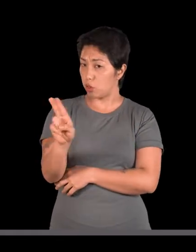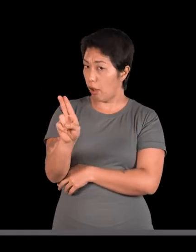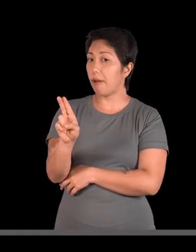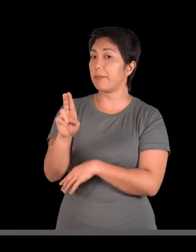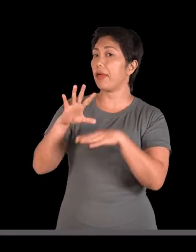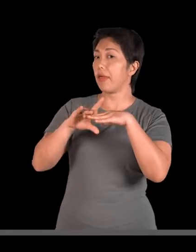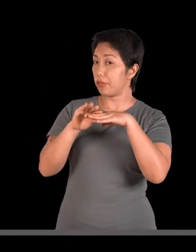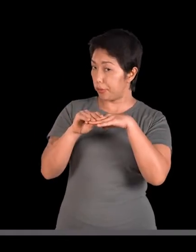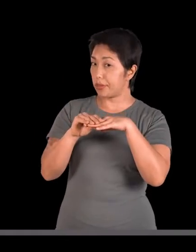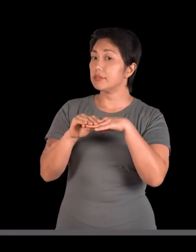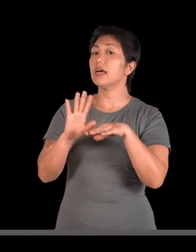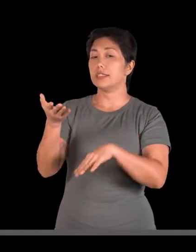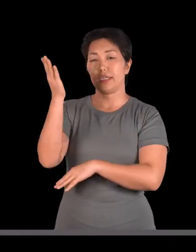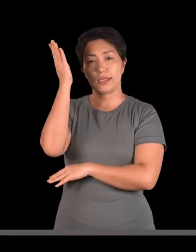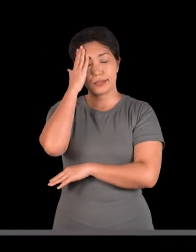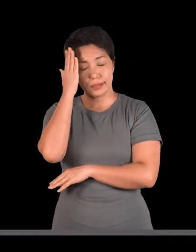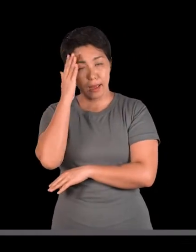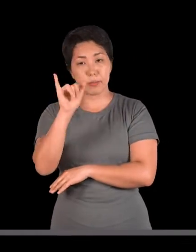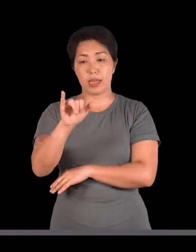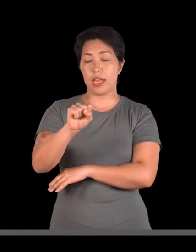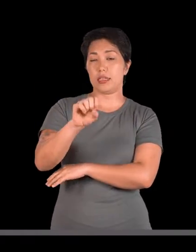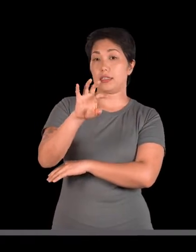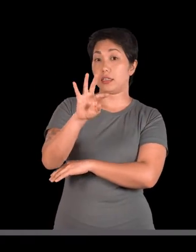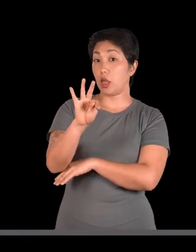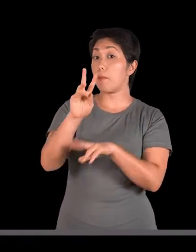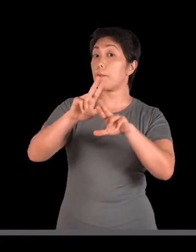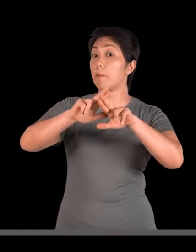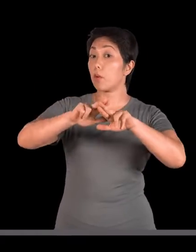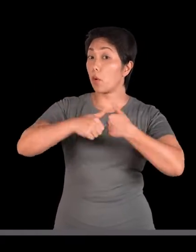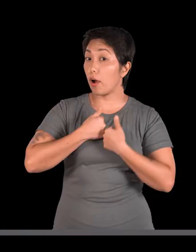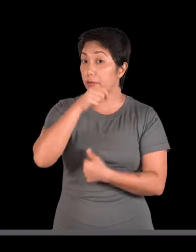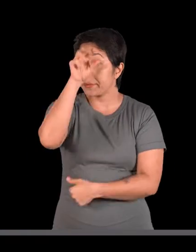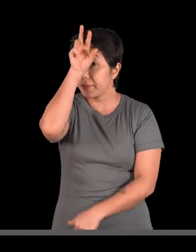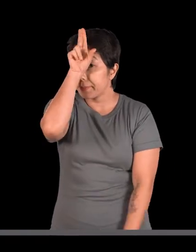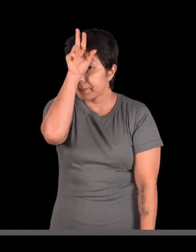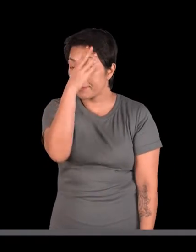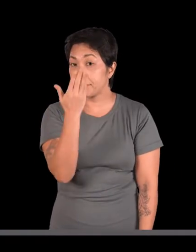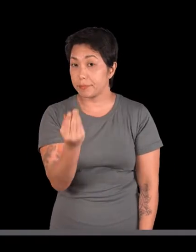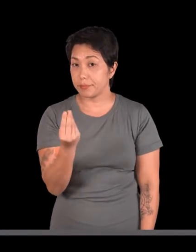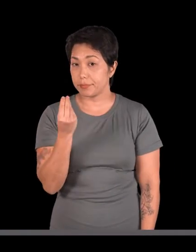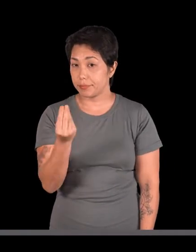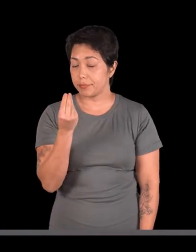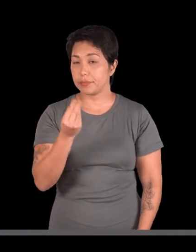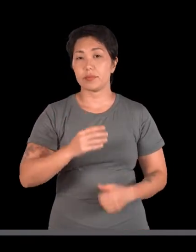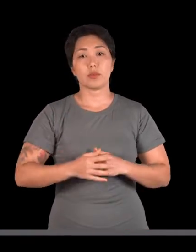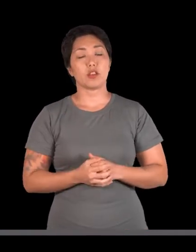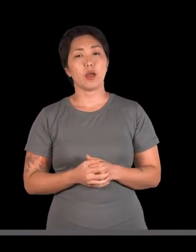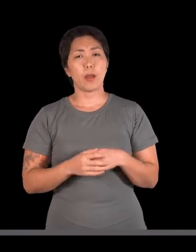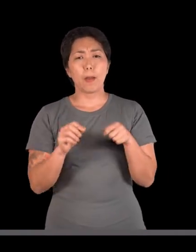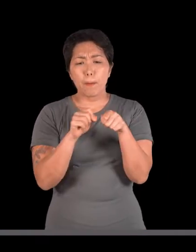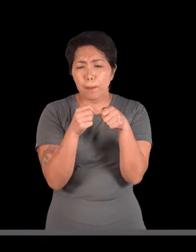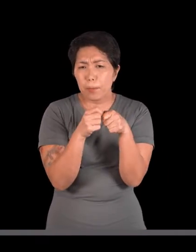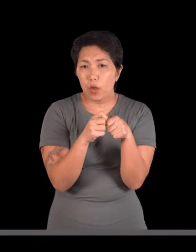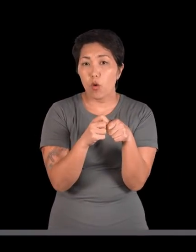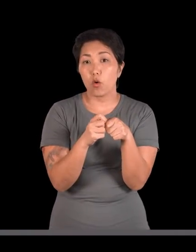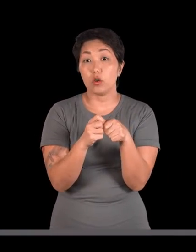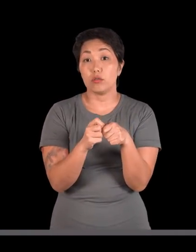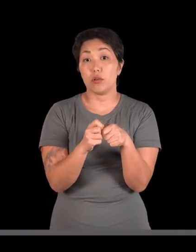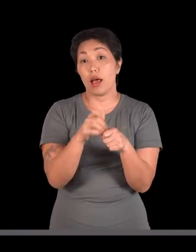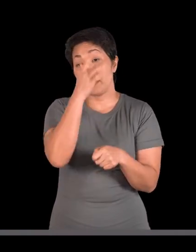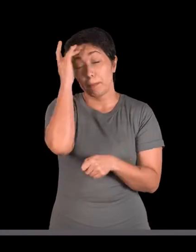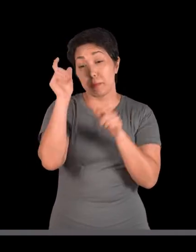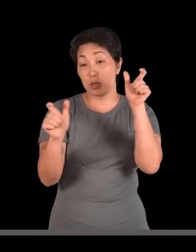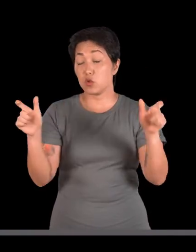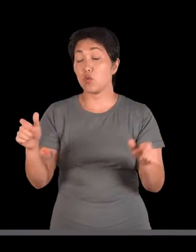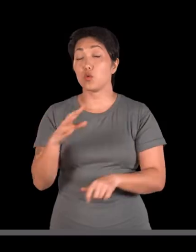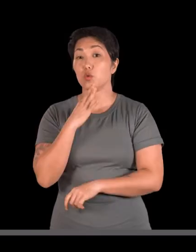pediculose pubiana, estamos falando de uma IST que se deve à infecção por piolhos. Um piolho popularmente